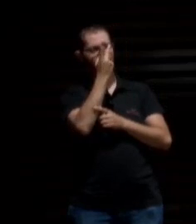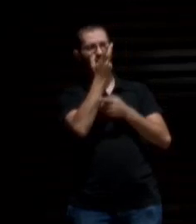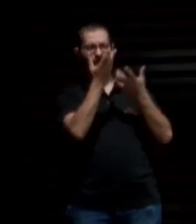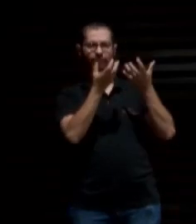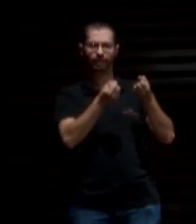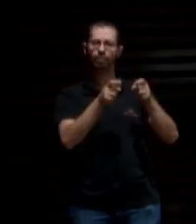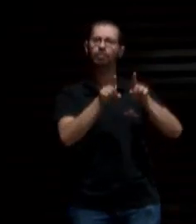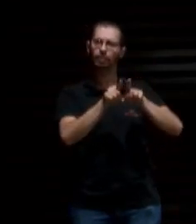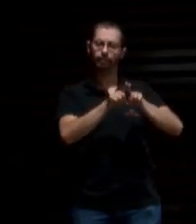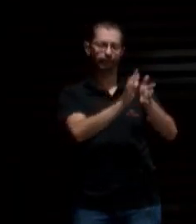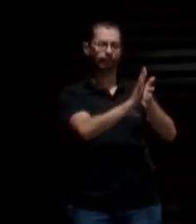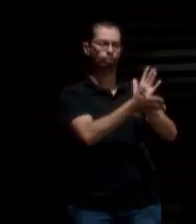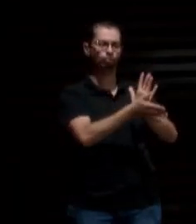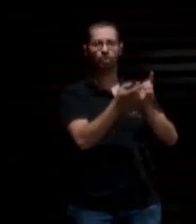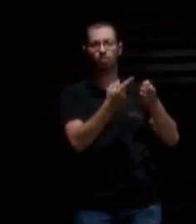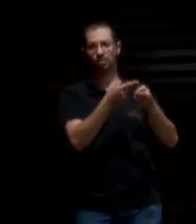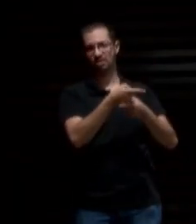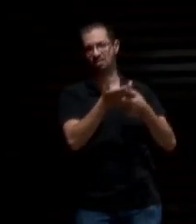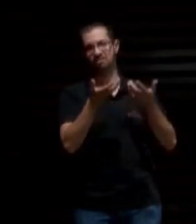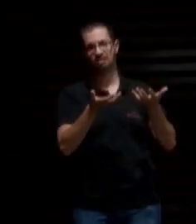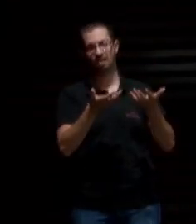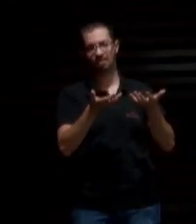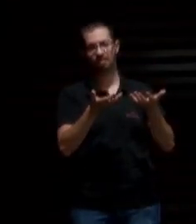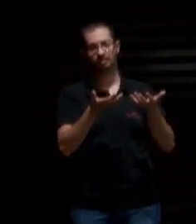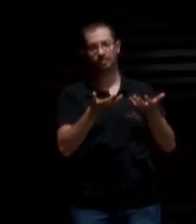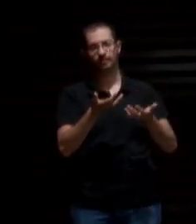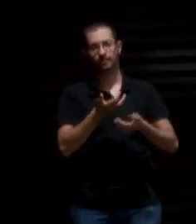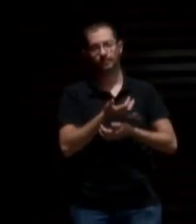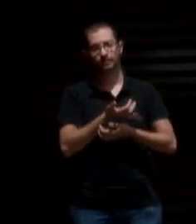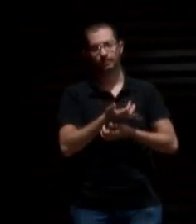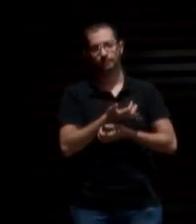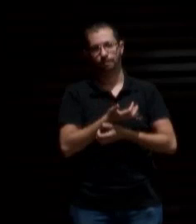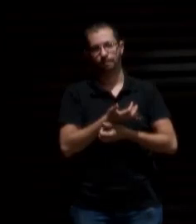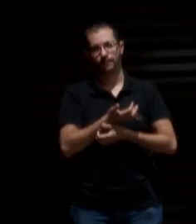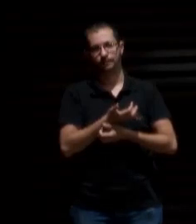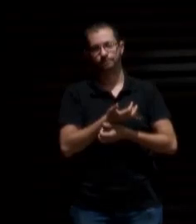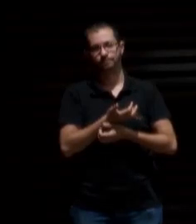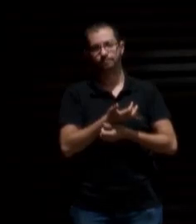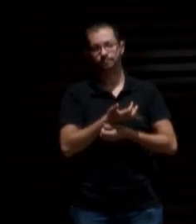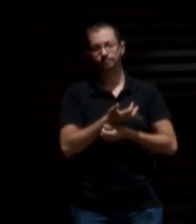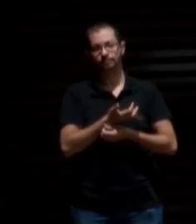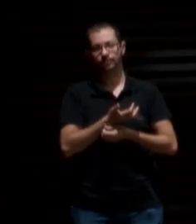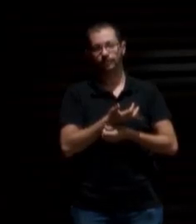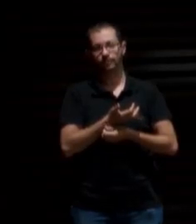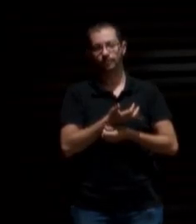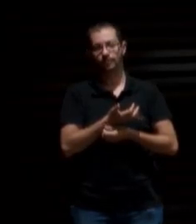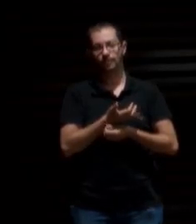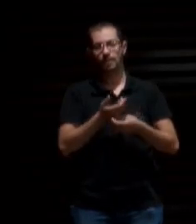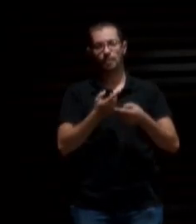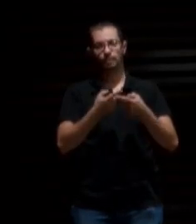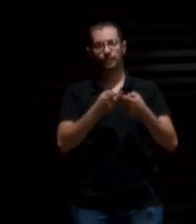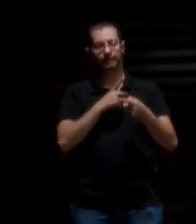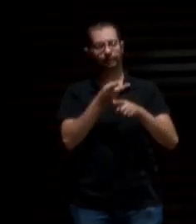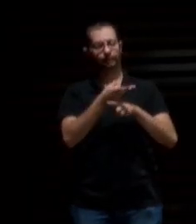querem. Como que sentindo coceira nos ouvidos, se cercam de falsos mestres segundo as suas próprias cobiças. E recusando-se dar